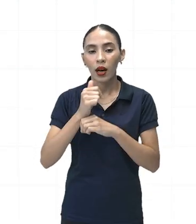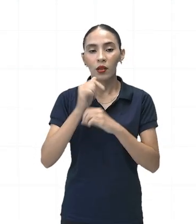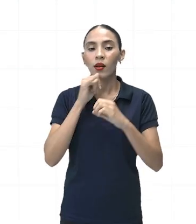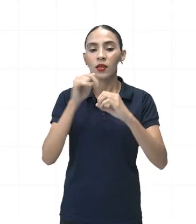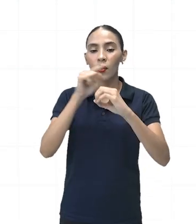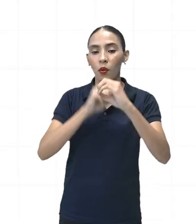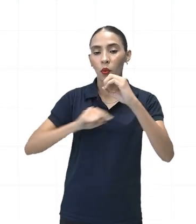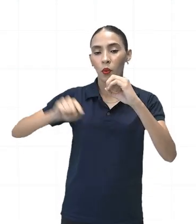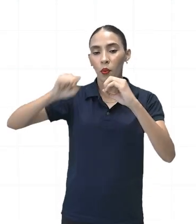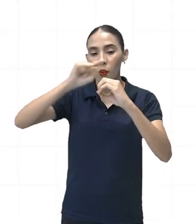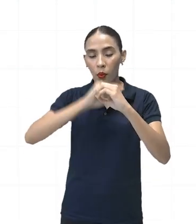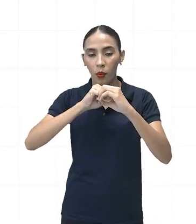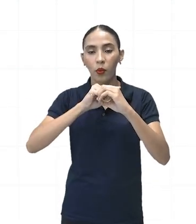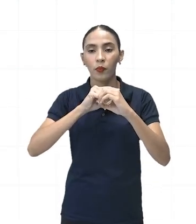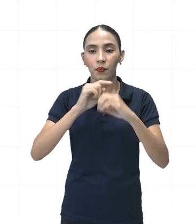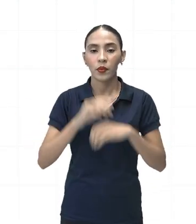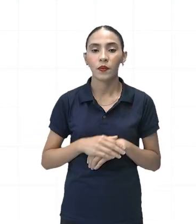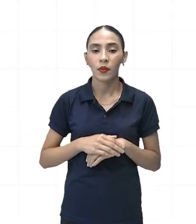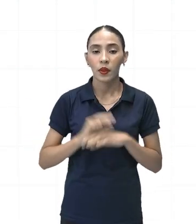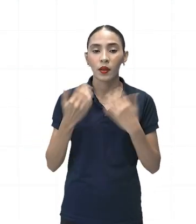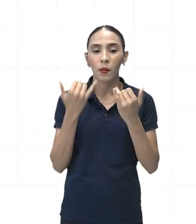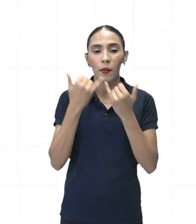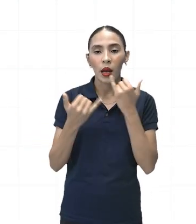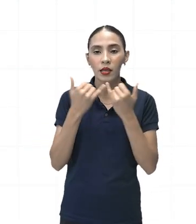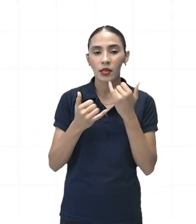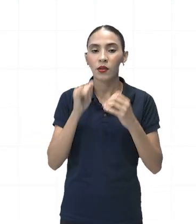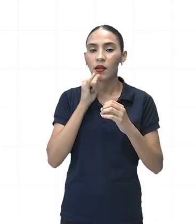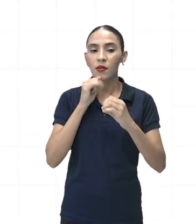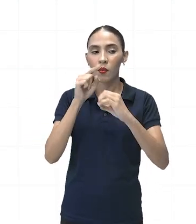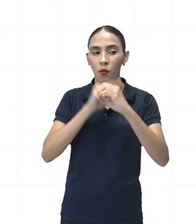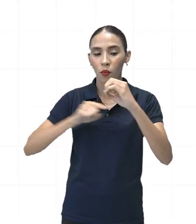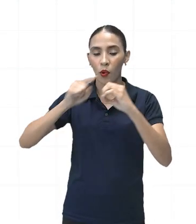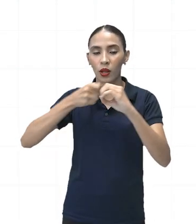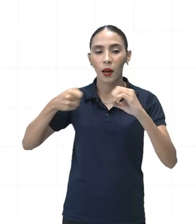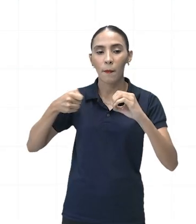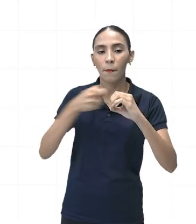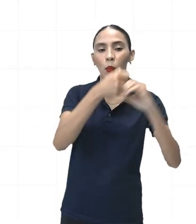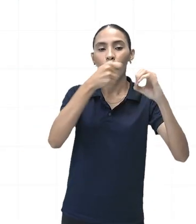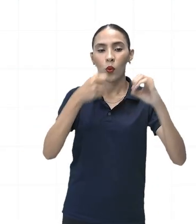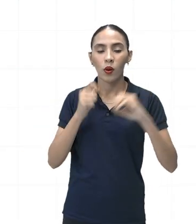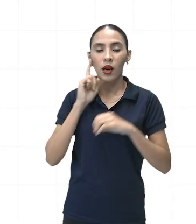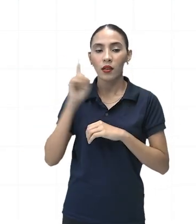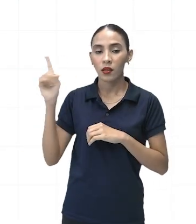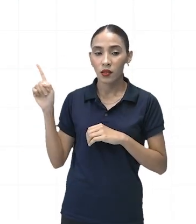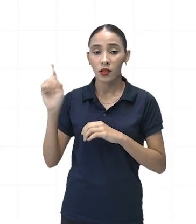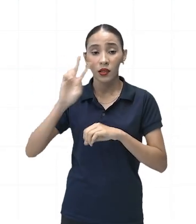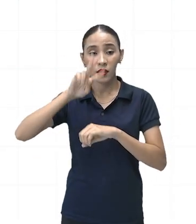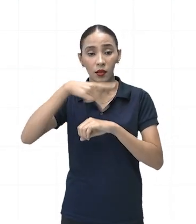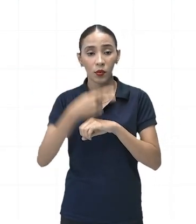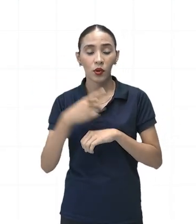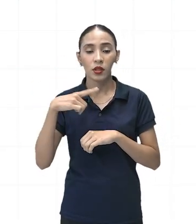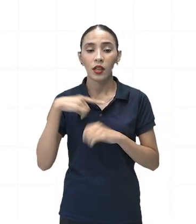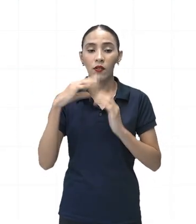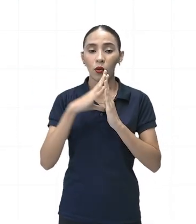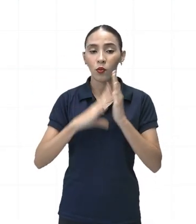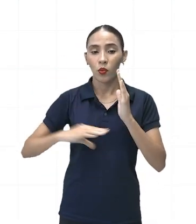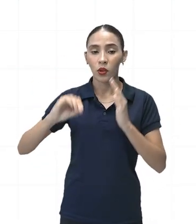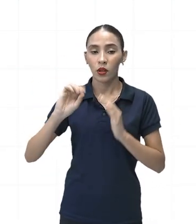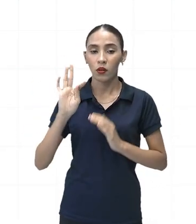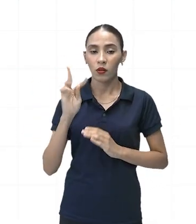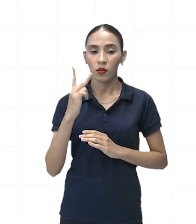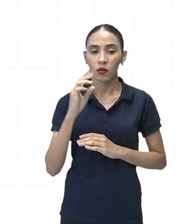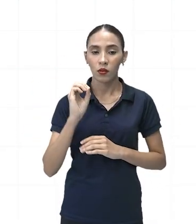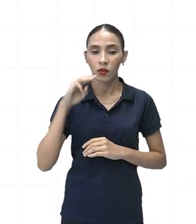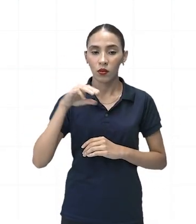esfera maciça e indivisível, parecido com uma bola de bilhar, como vocês podem observar. Depois veio o